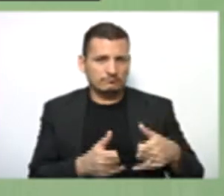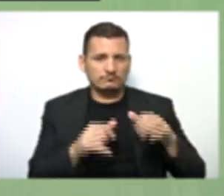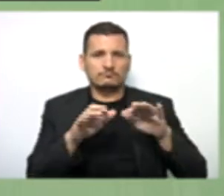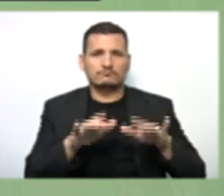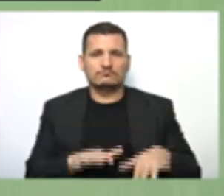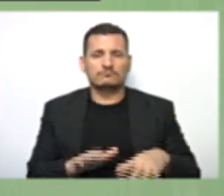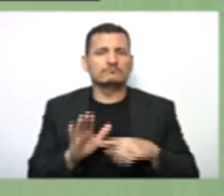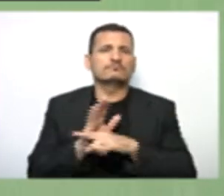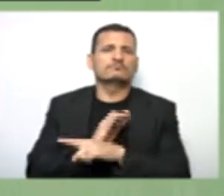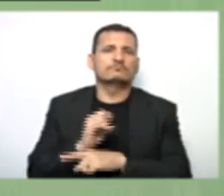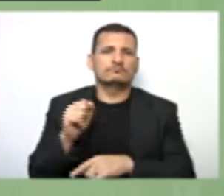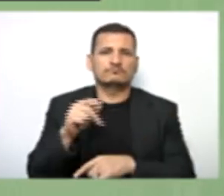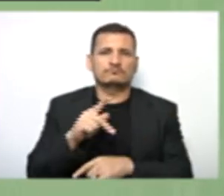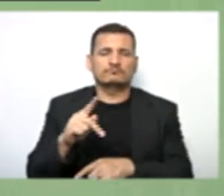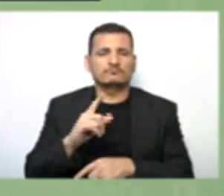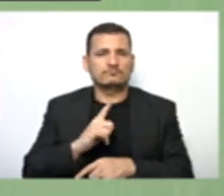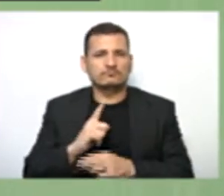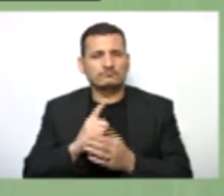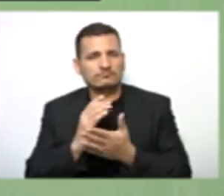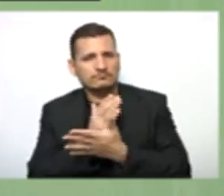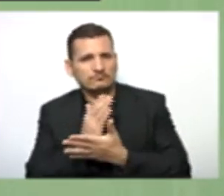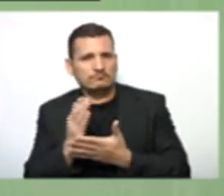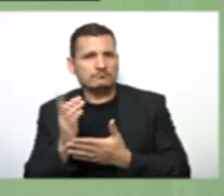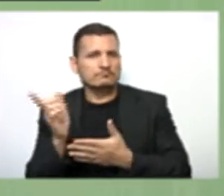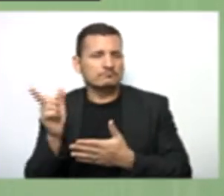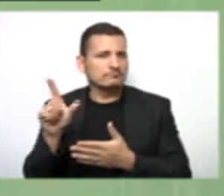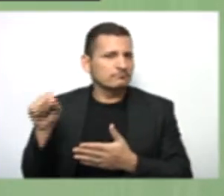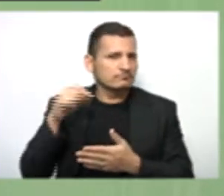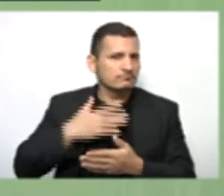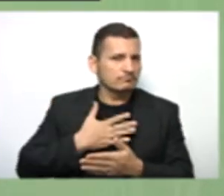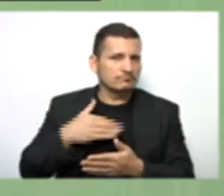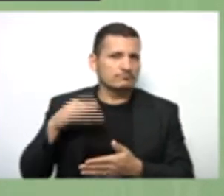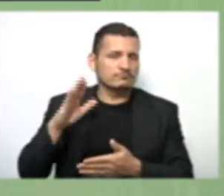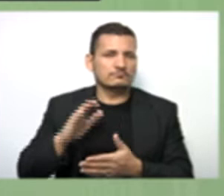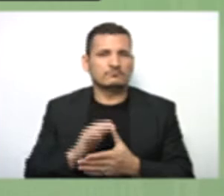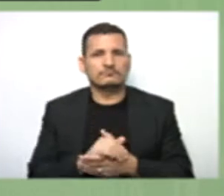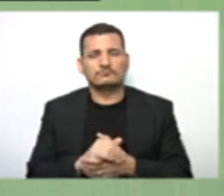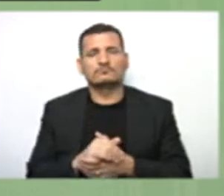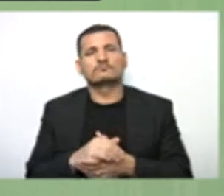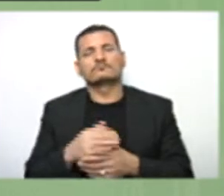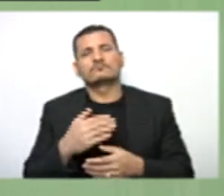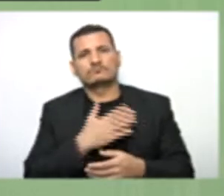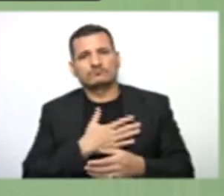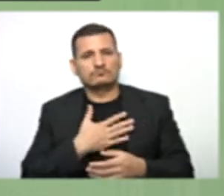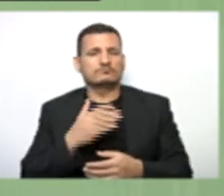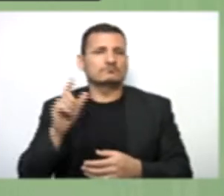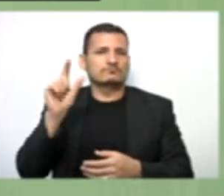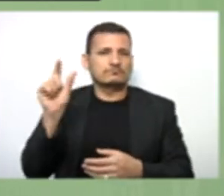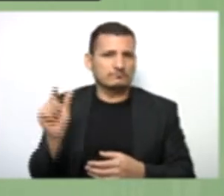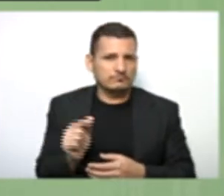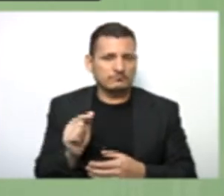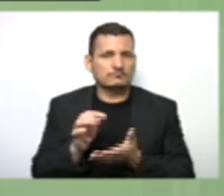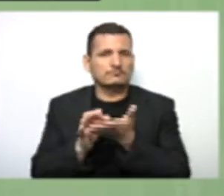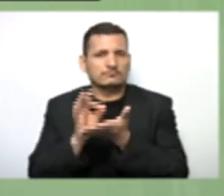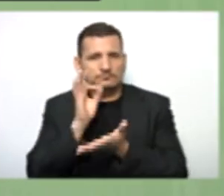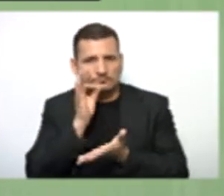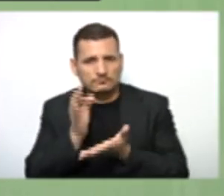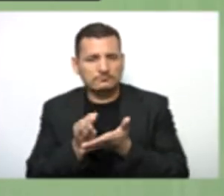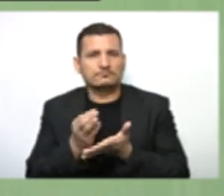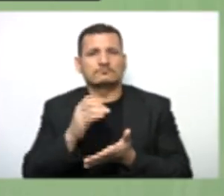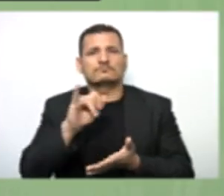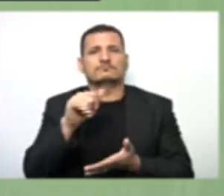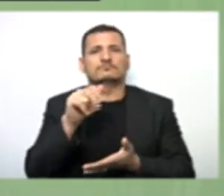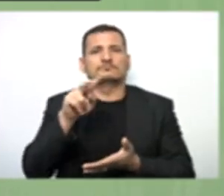Professora, tem algum programa de edição de código que a senhora prefira? Por exemplo, um Eclipse para o Java. Eclipse, né? Ela é